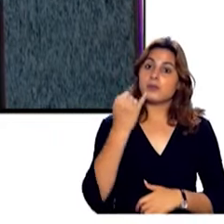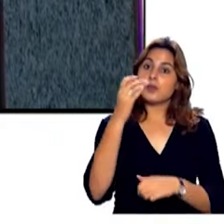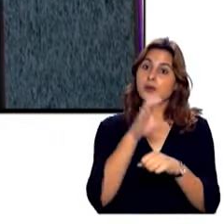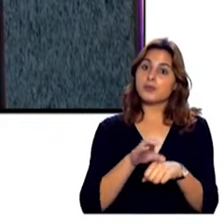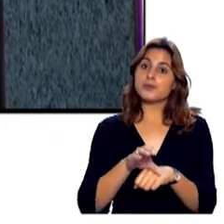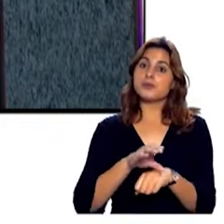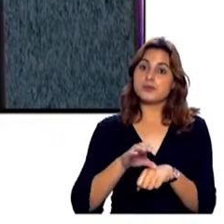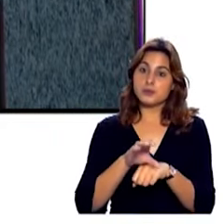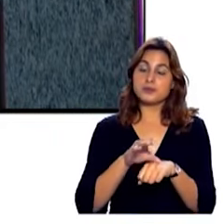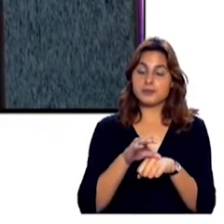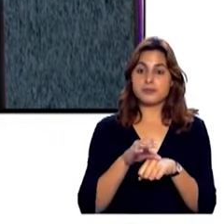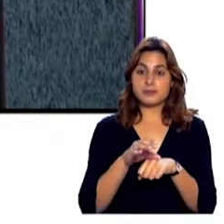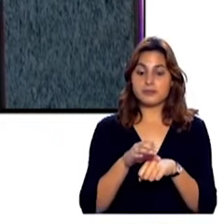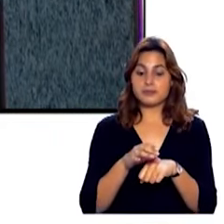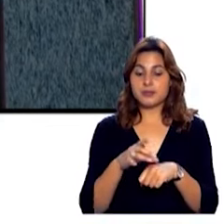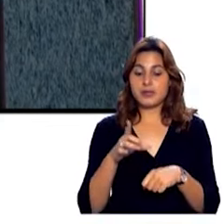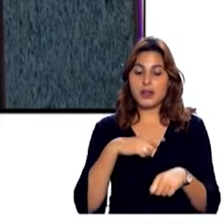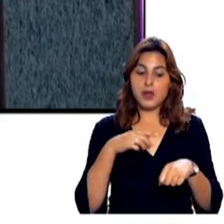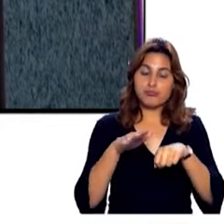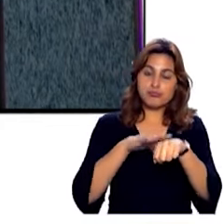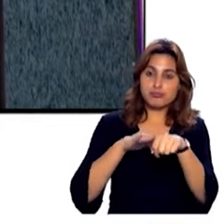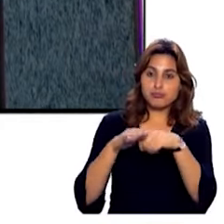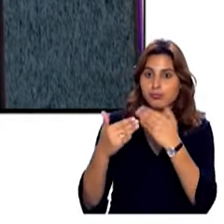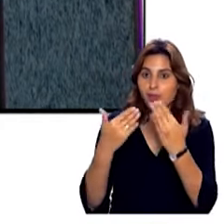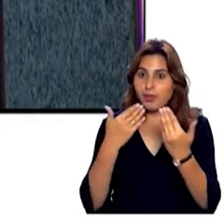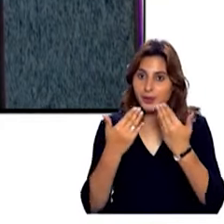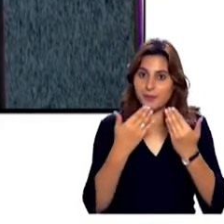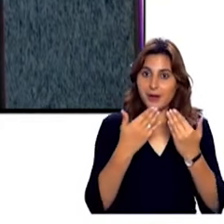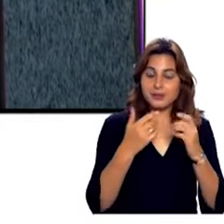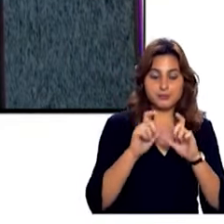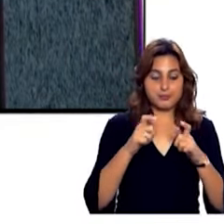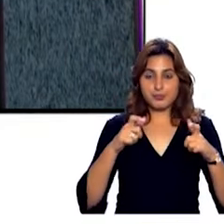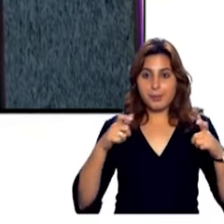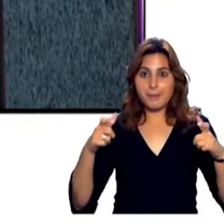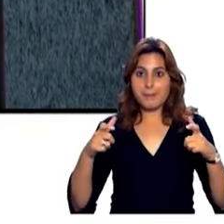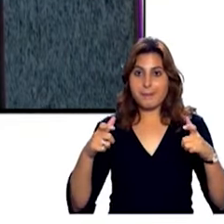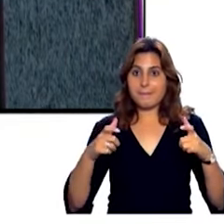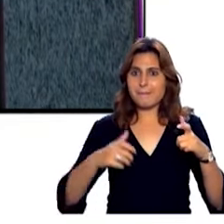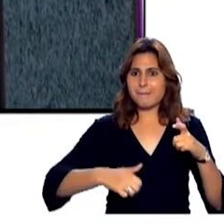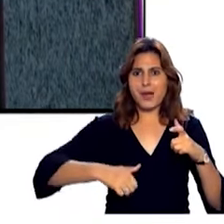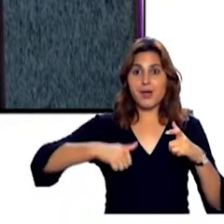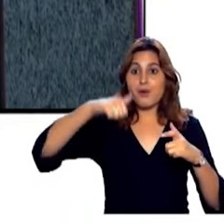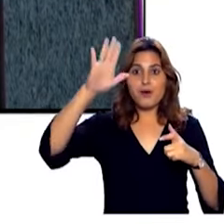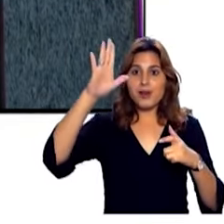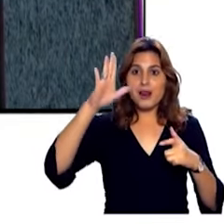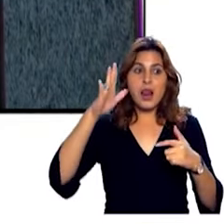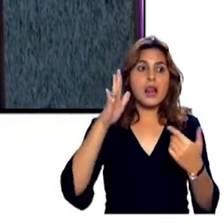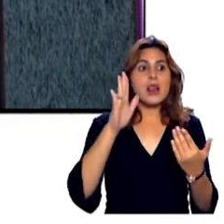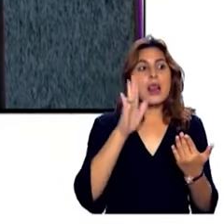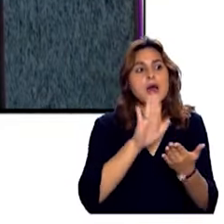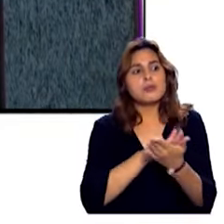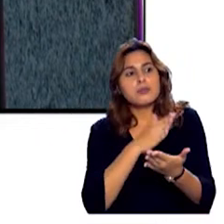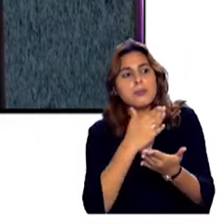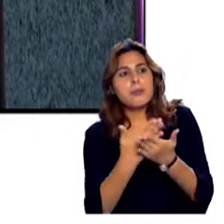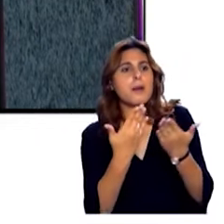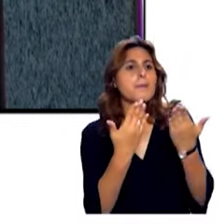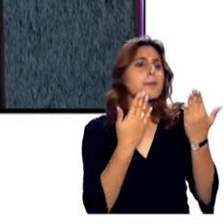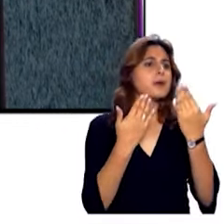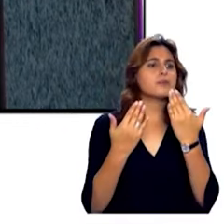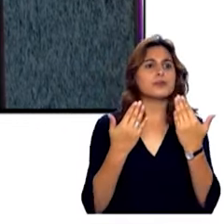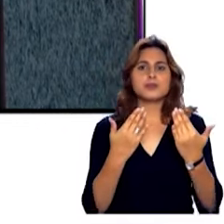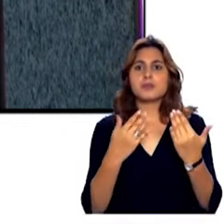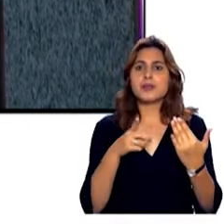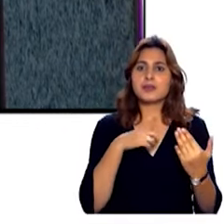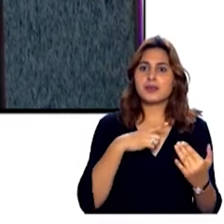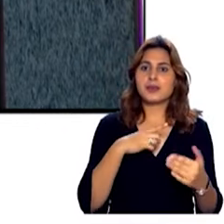constitucional de um debate maioria dos intérpretes para a legitimidade da jurisdição